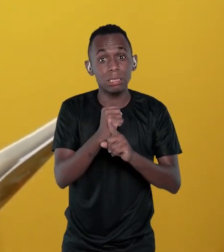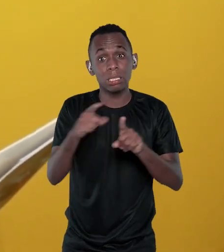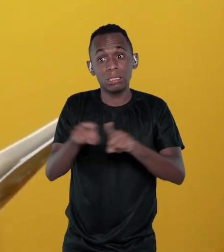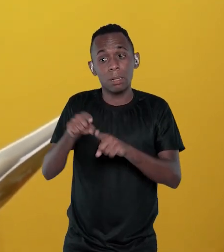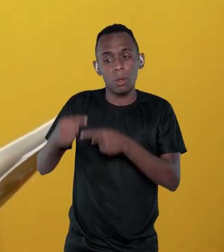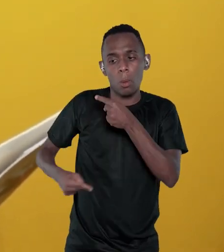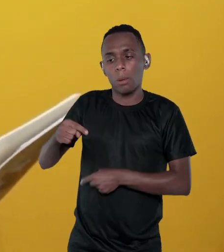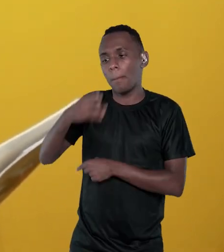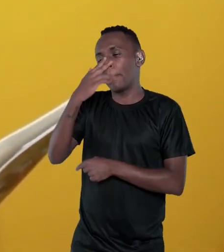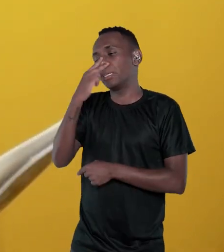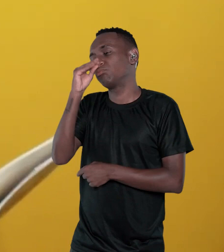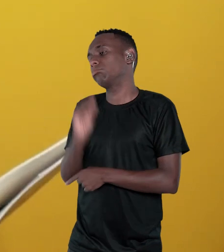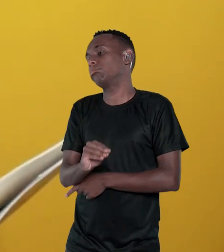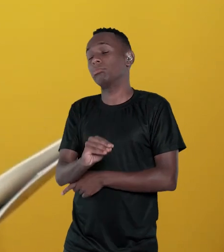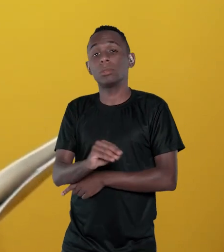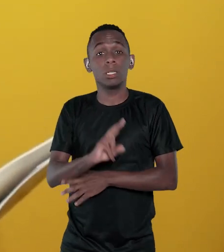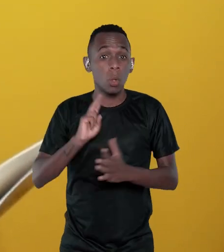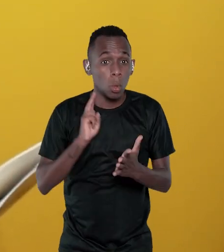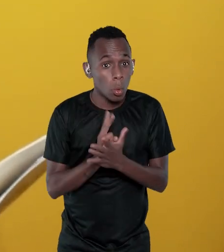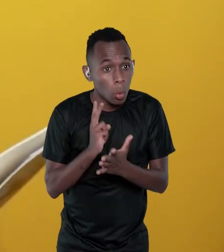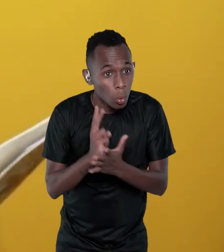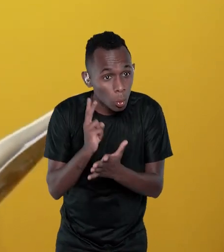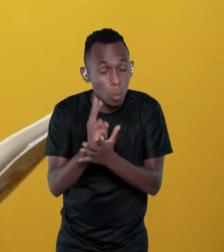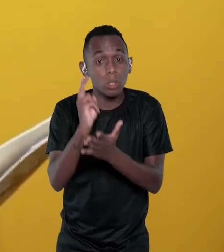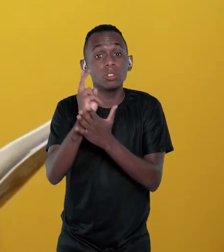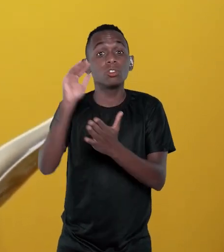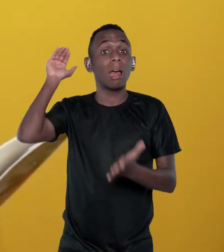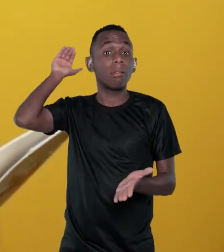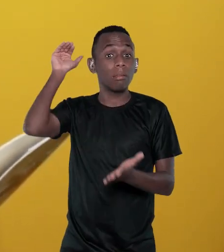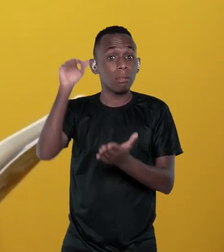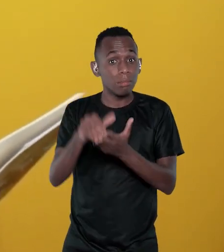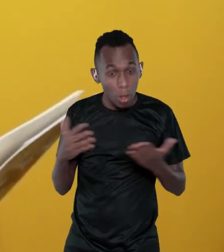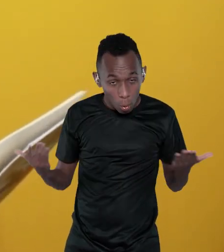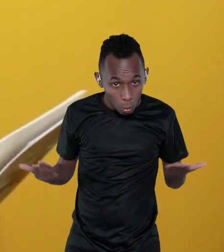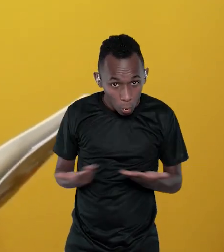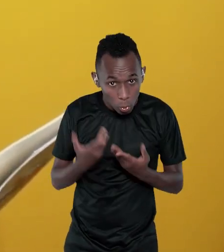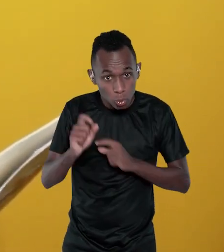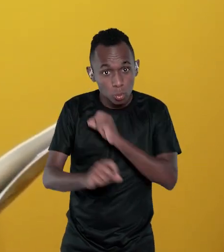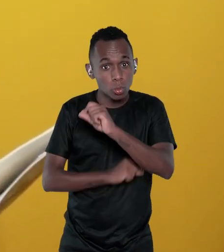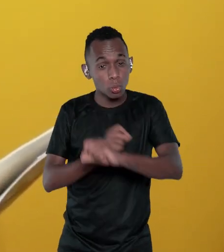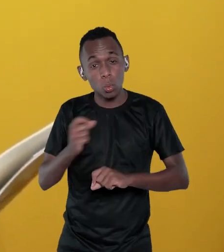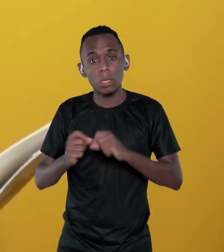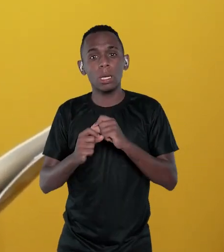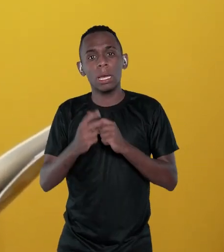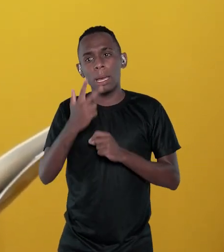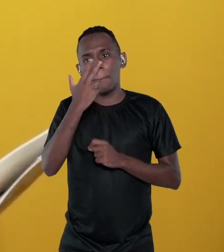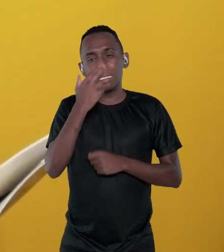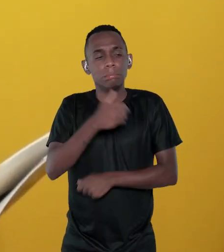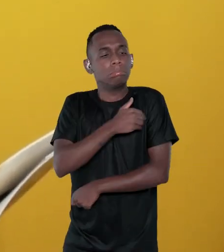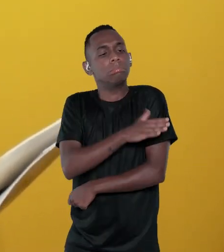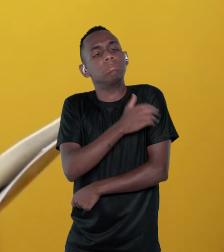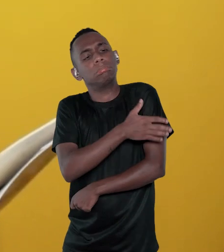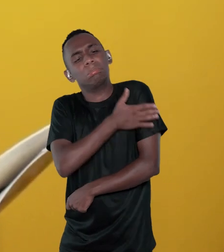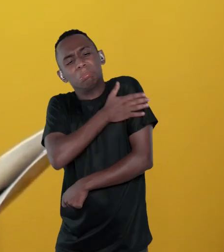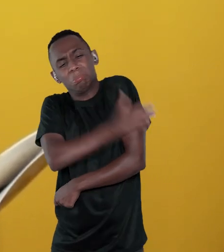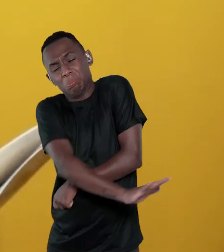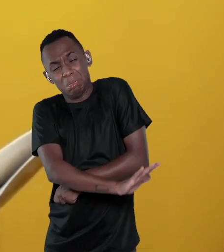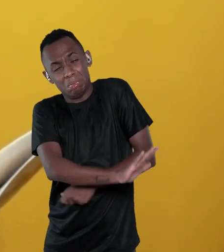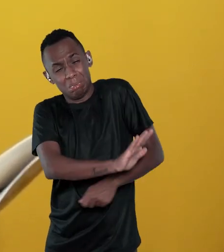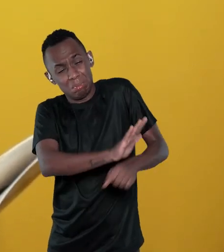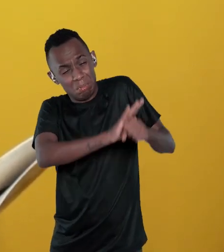força militar e política de quem se abstém da humanidade. Permanecem ainda, em pleno século